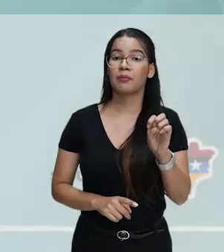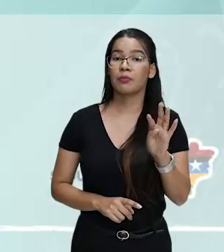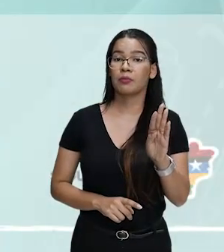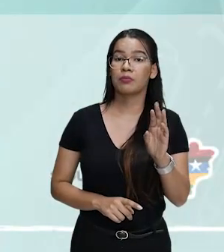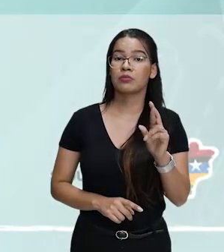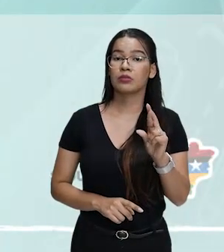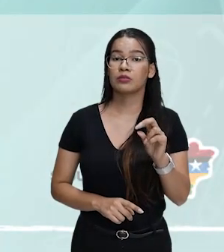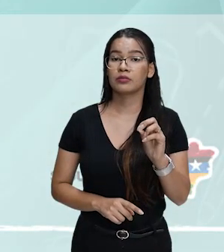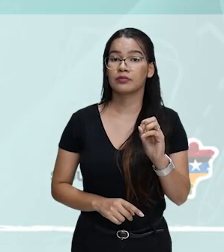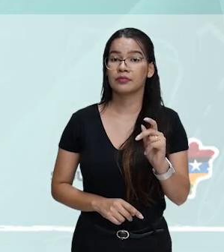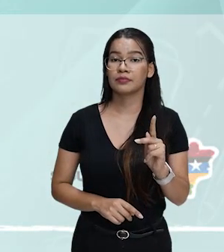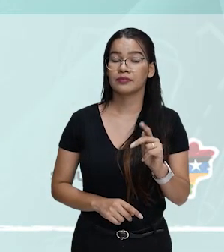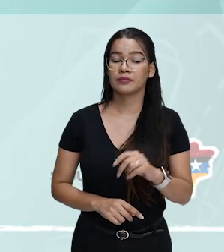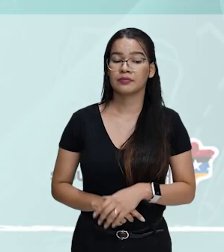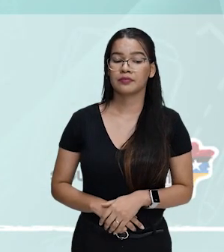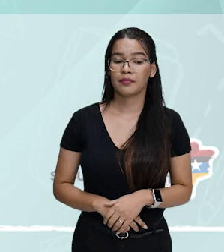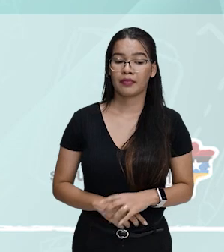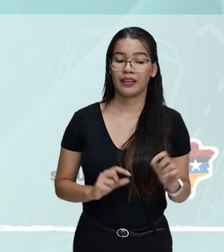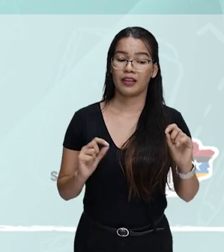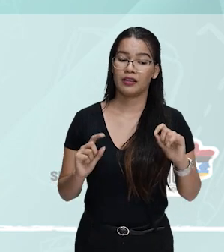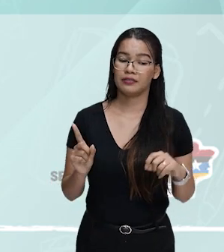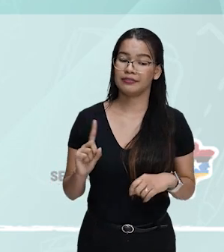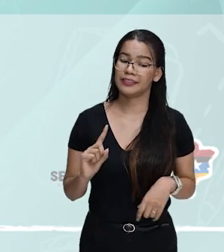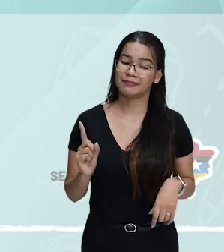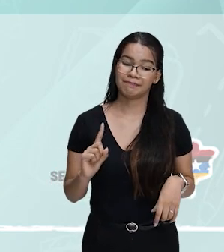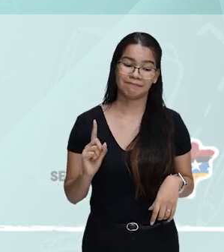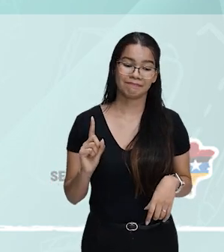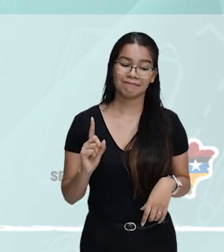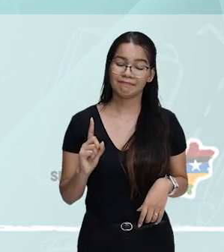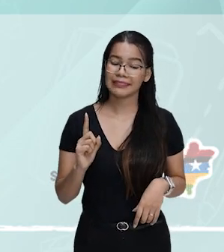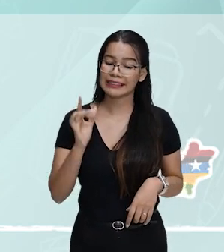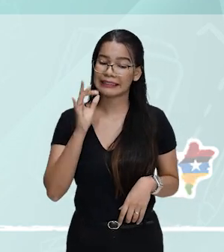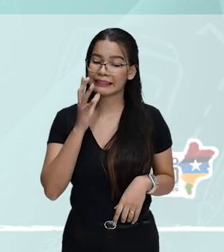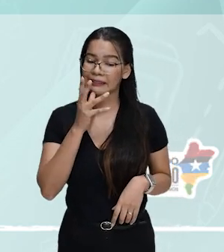E que não demora, vai voltar para mim.